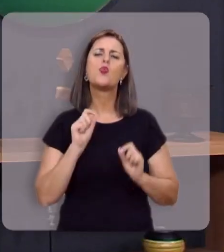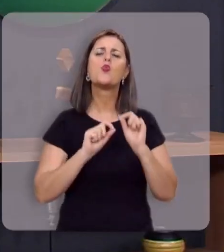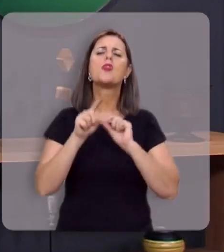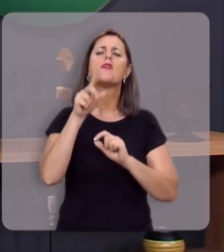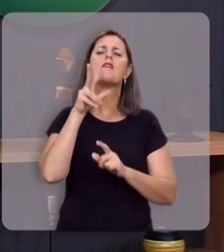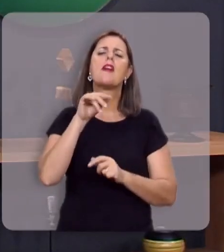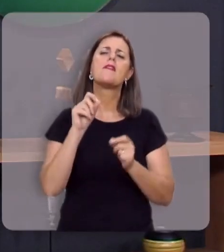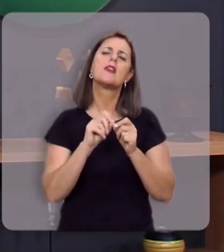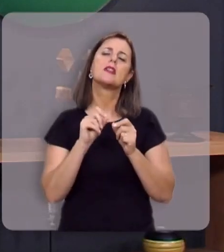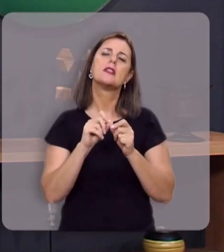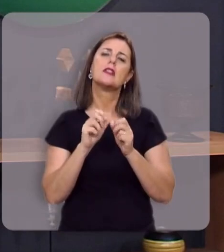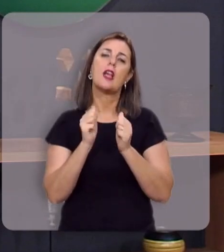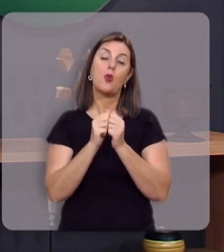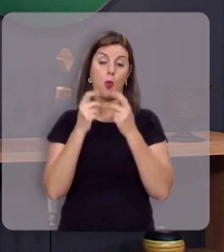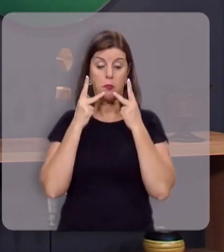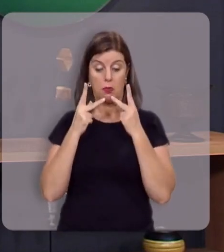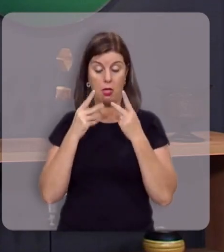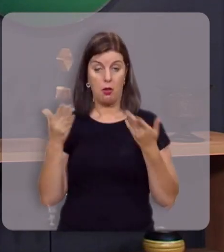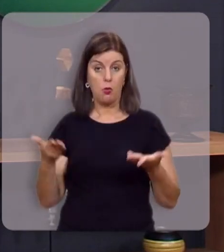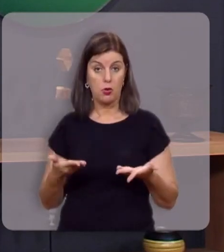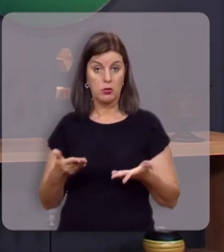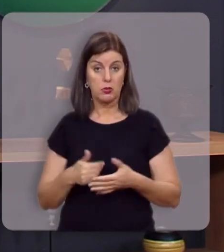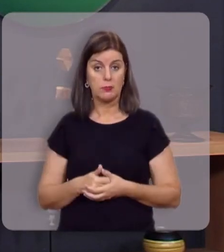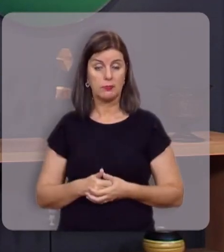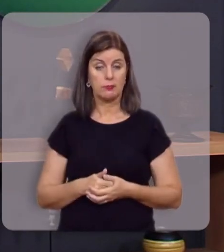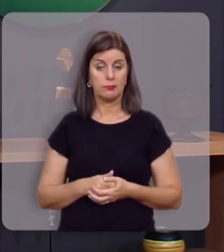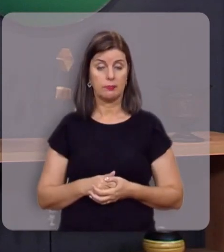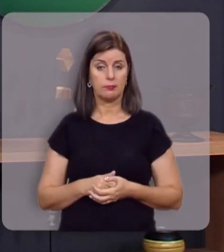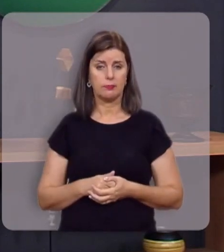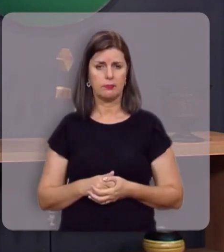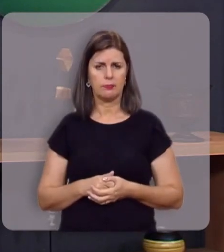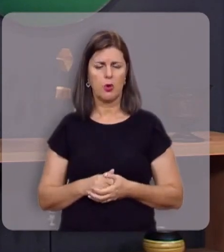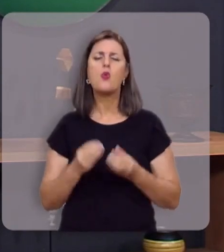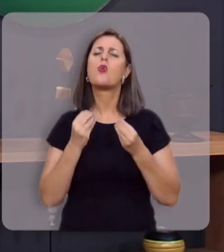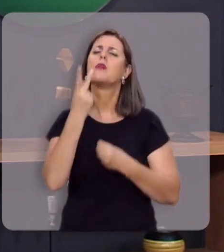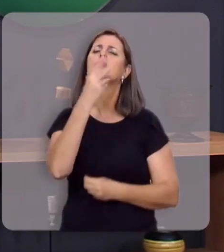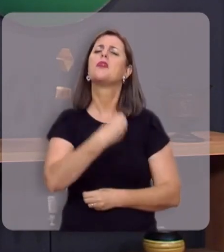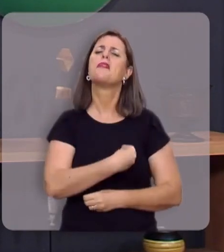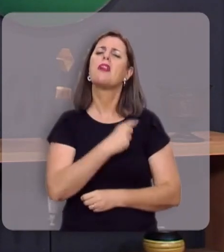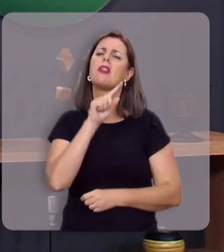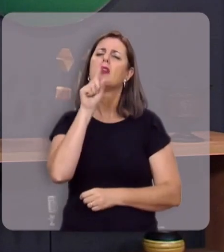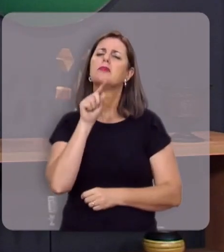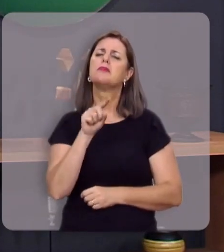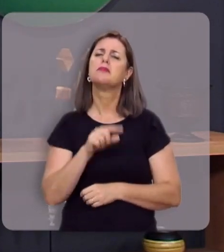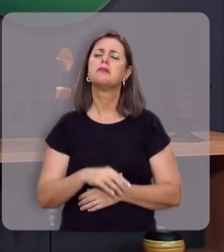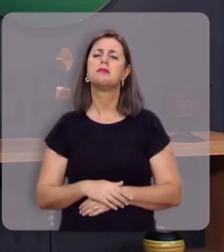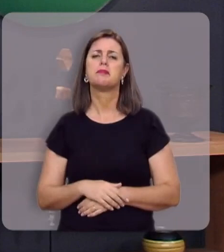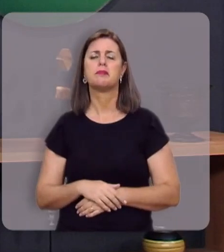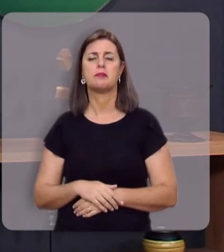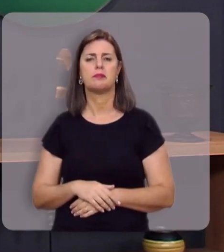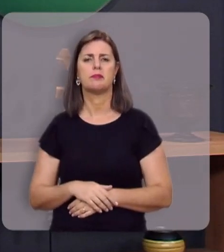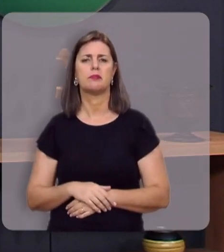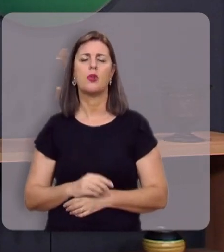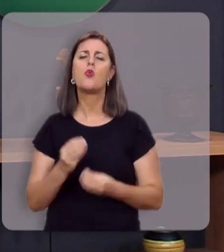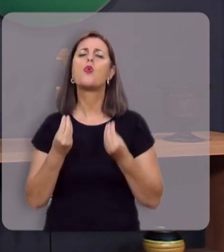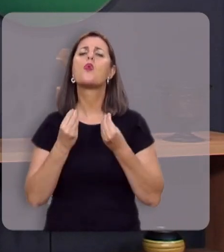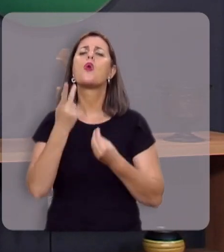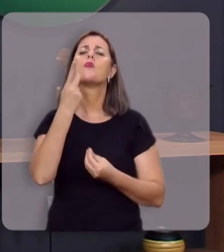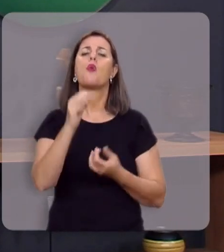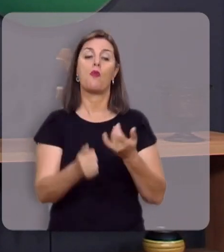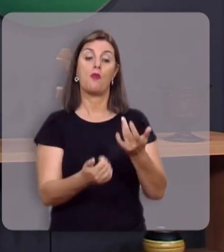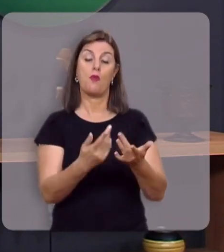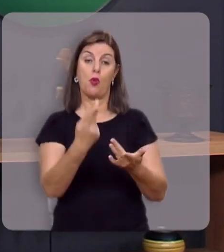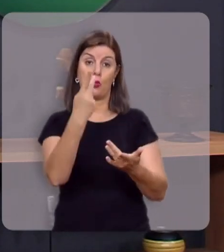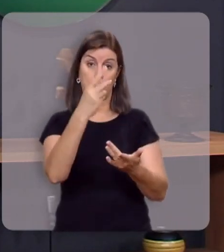O que você vai fazer com esta mensagem? Como é que está a sua vida? Como é que está